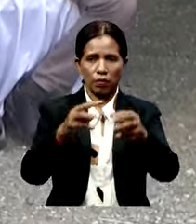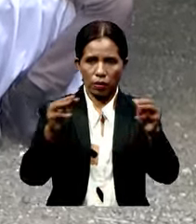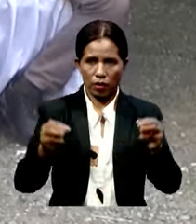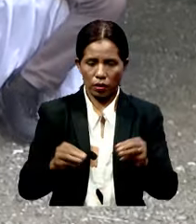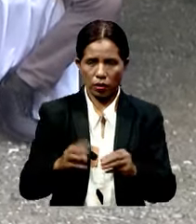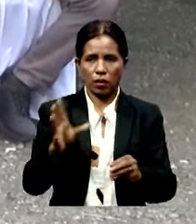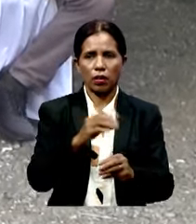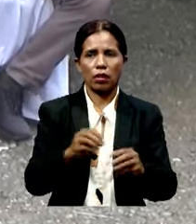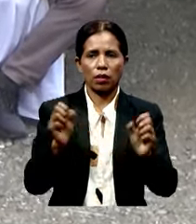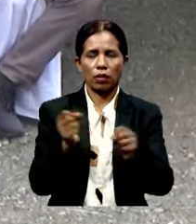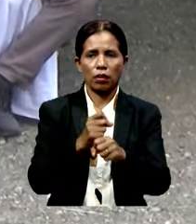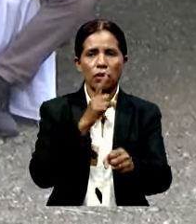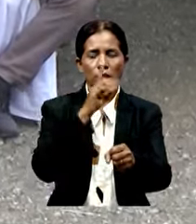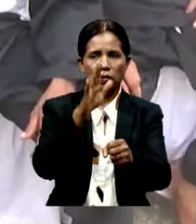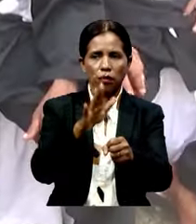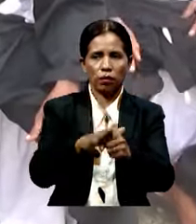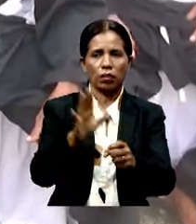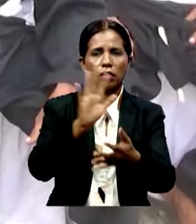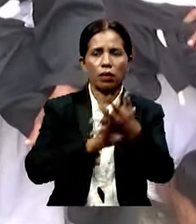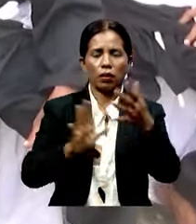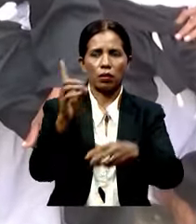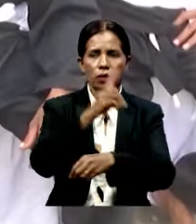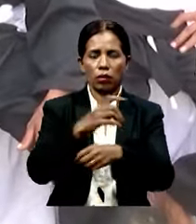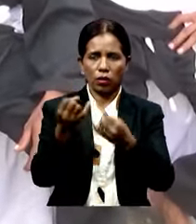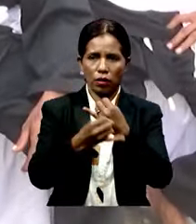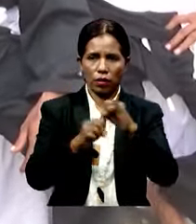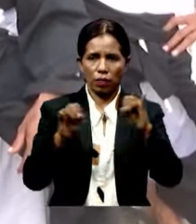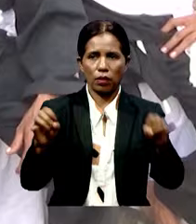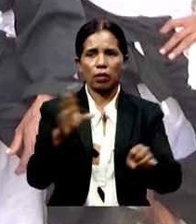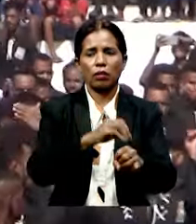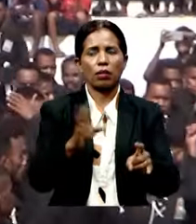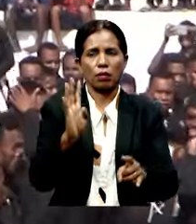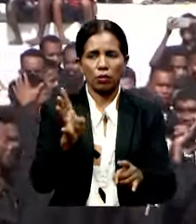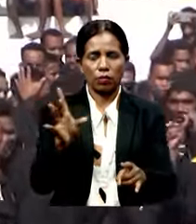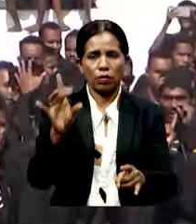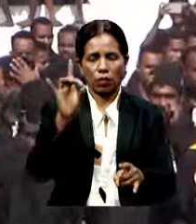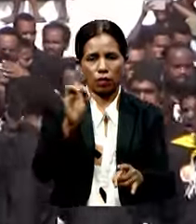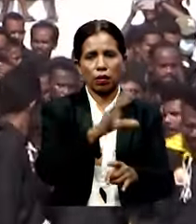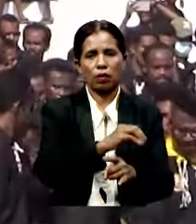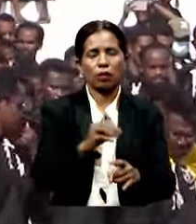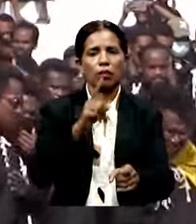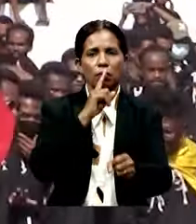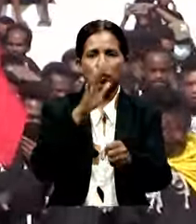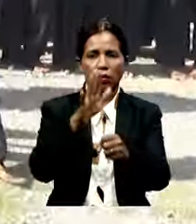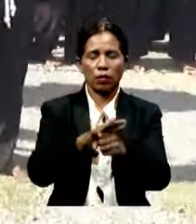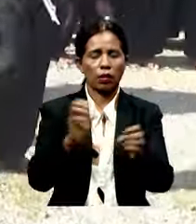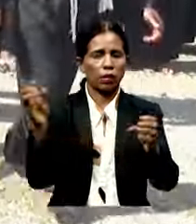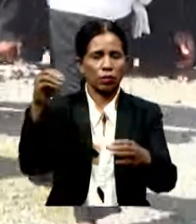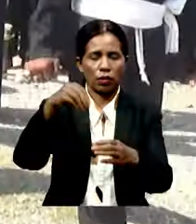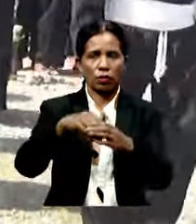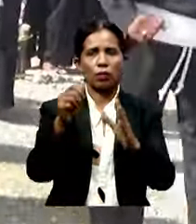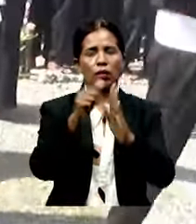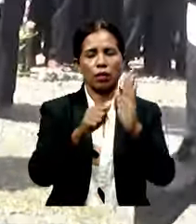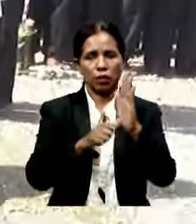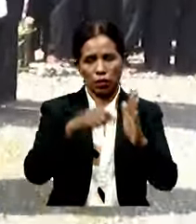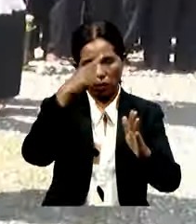ritual atu halo juramentu iha komemorasaun lorong proklamasaun independensia badala hatnu resivalu mebe juramentu ne latama iha agenda